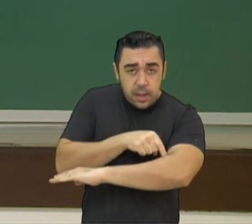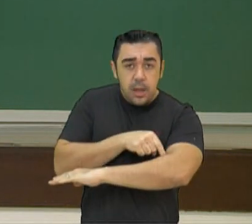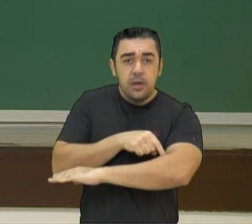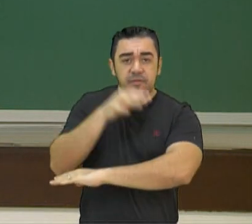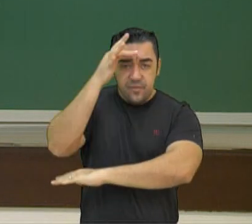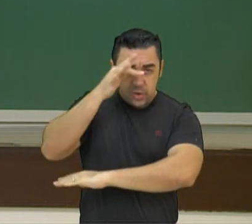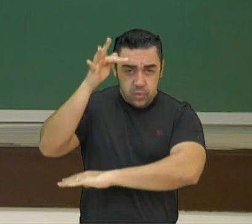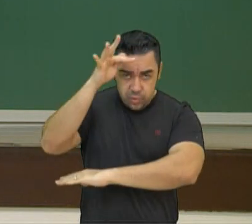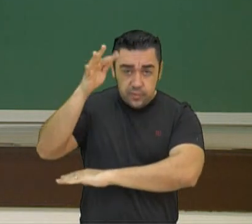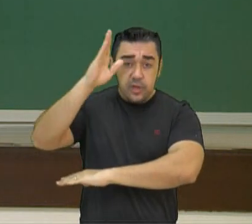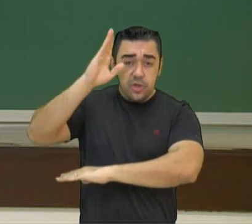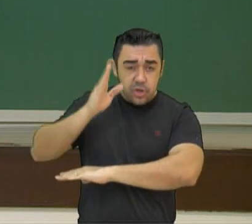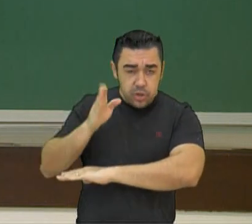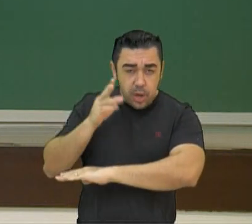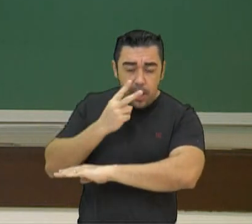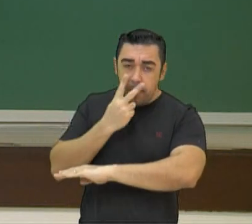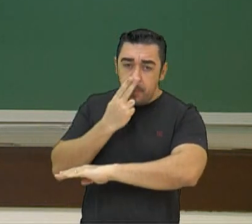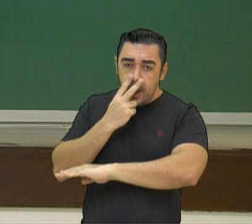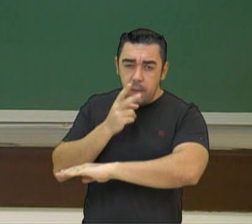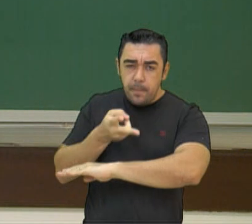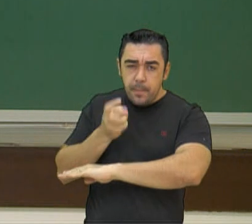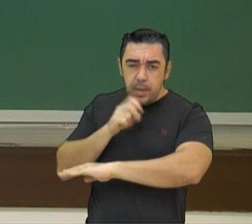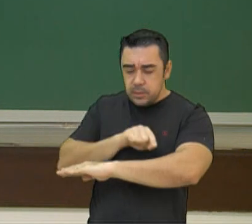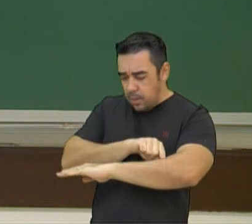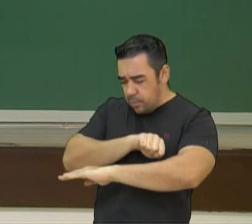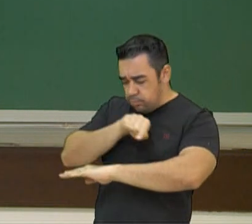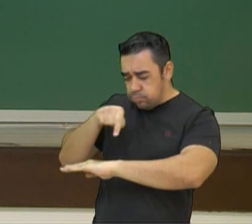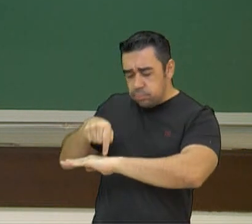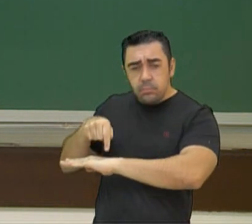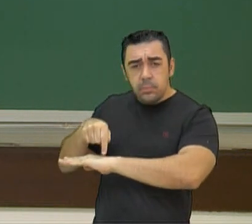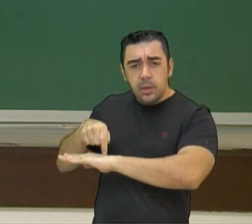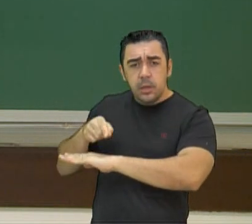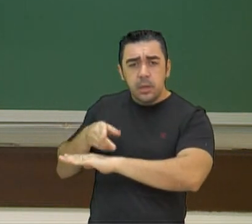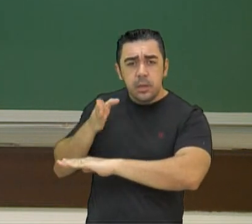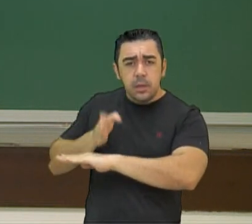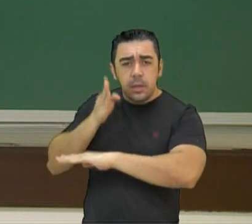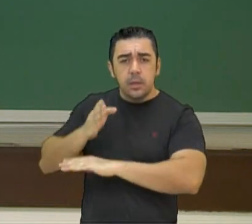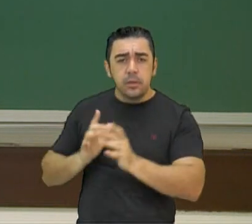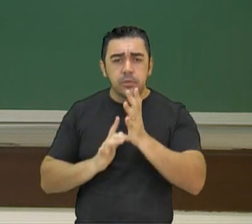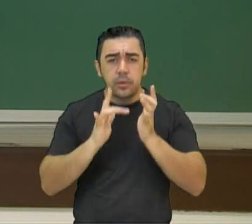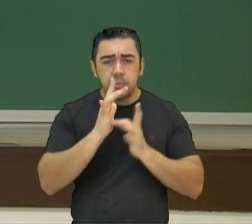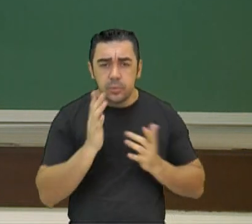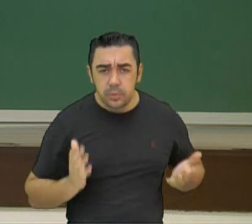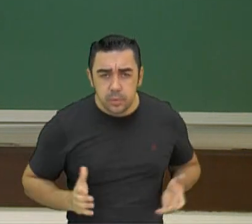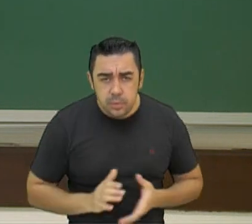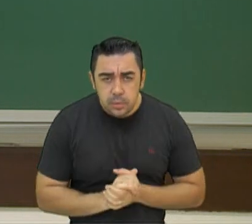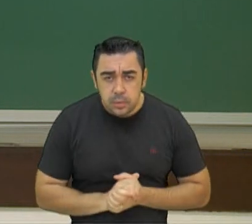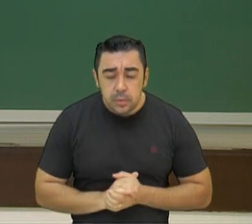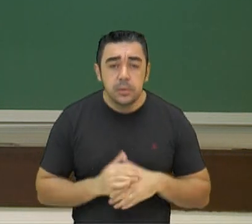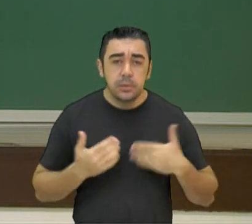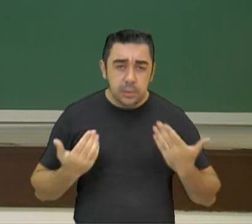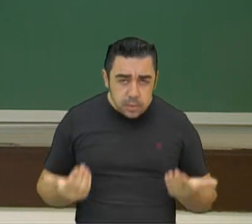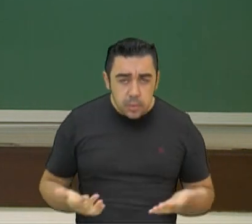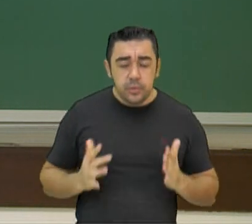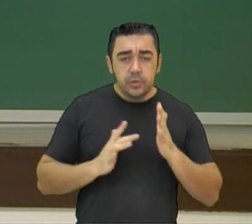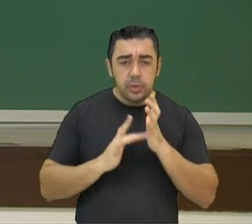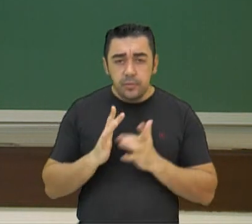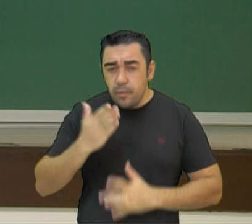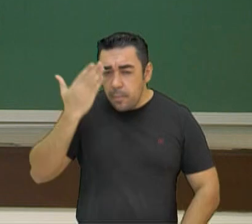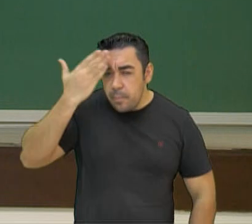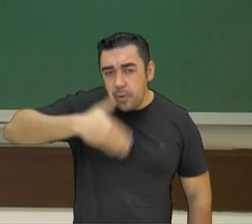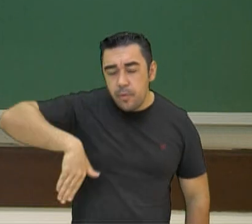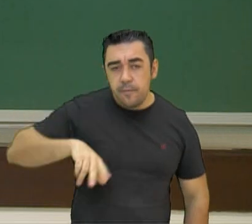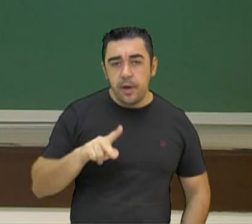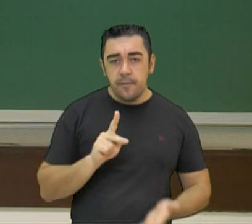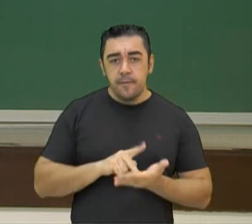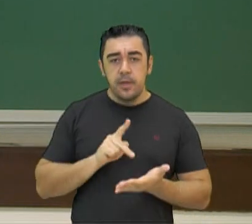já vislumbravam de alguma maneira essa verdade. Então, o Cristo só veio comprovar a verdade